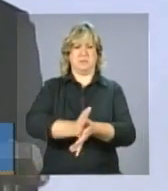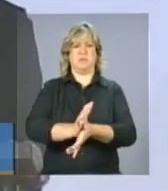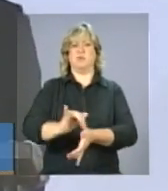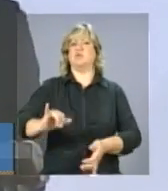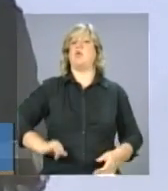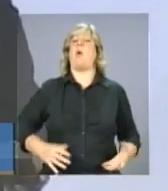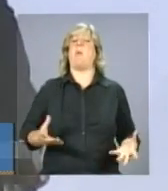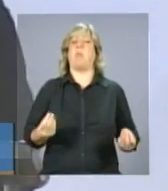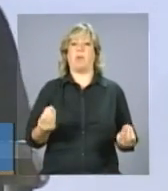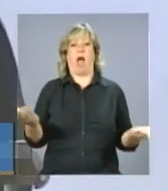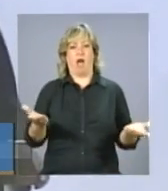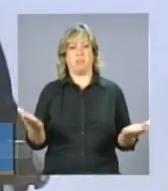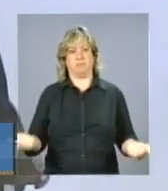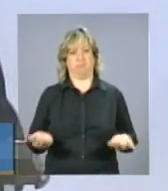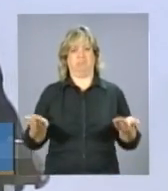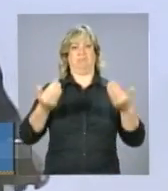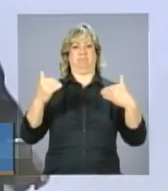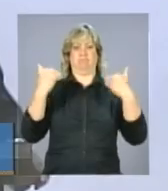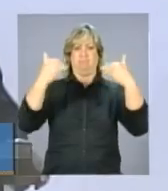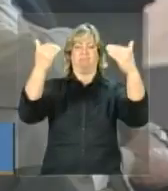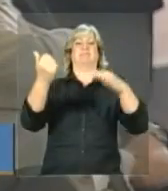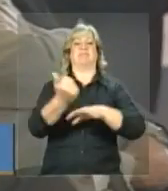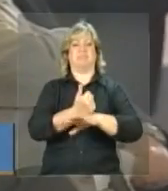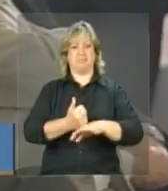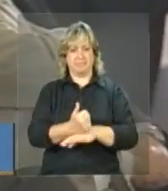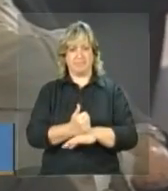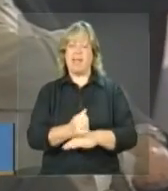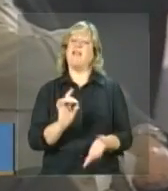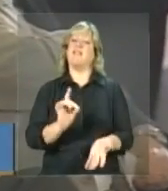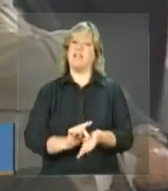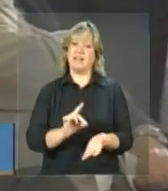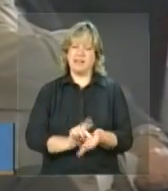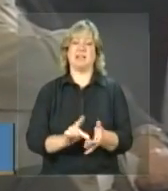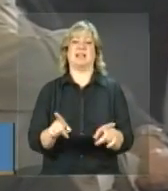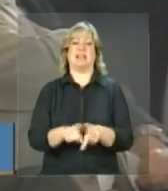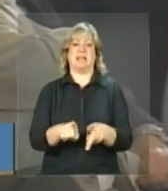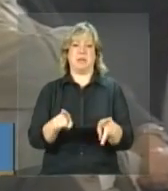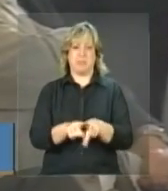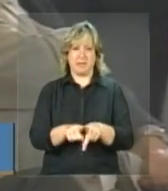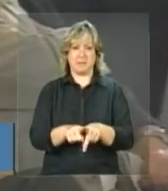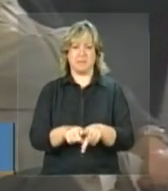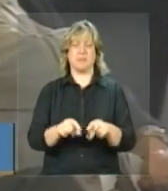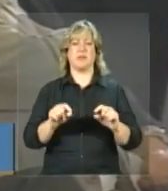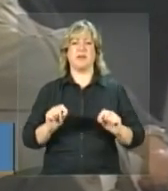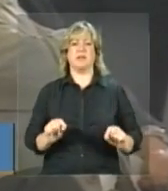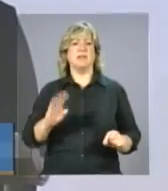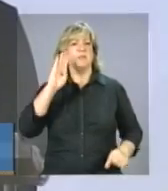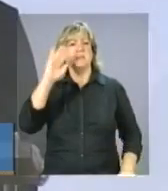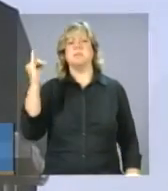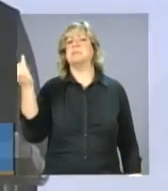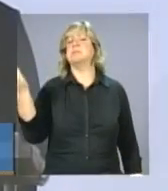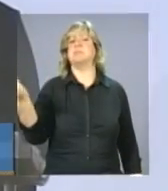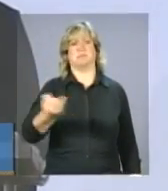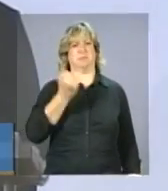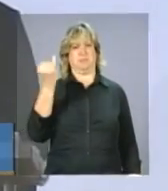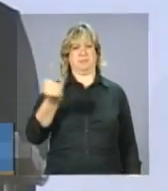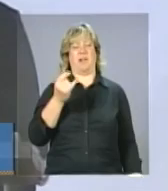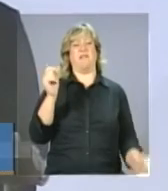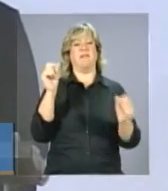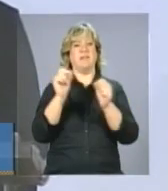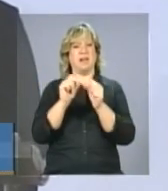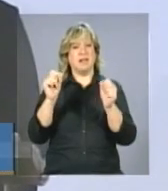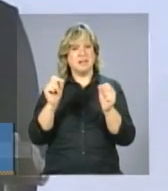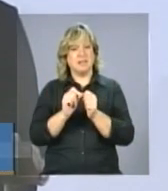história. É verdade também que era imprescindível incorporar esses